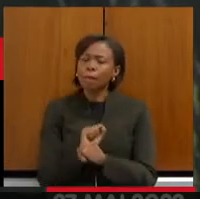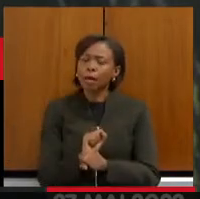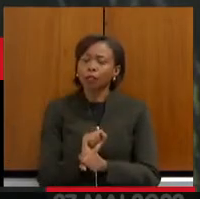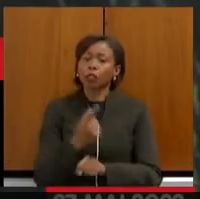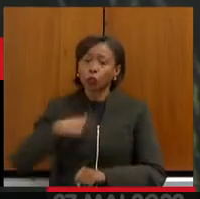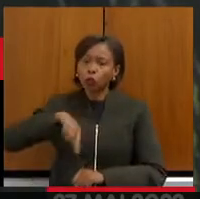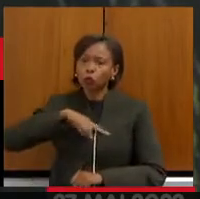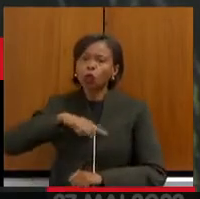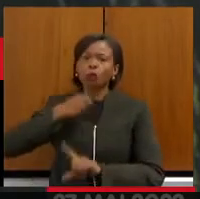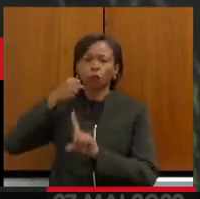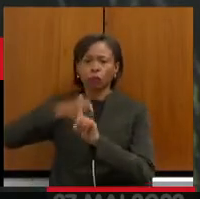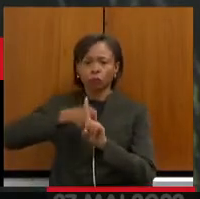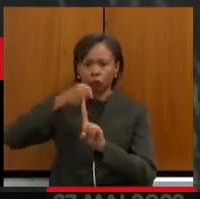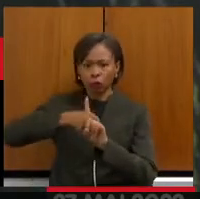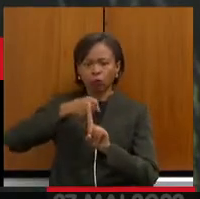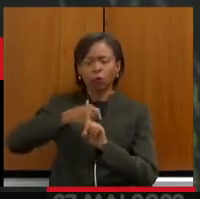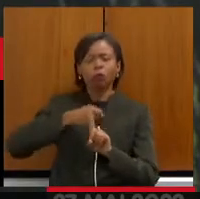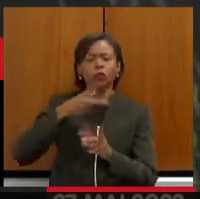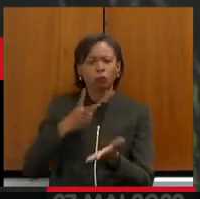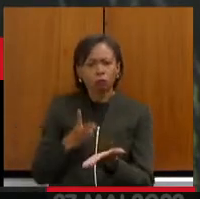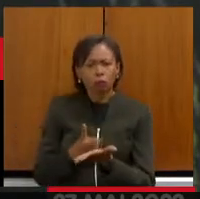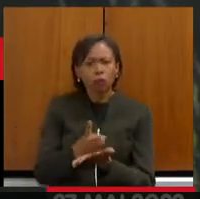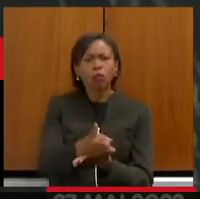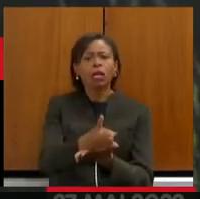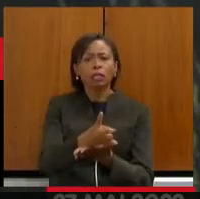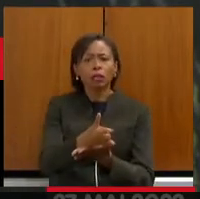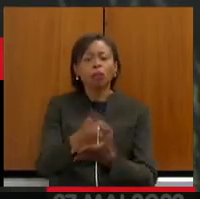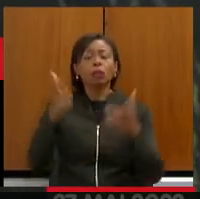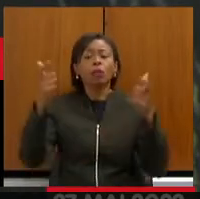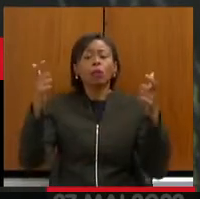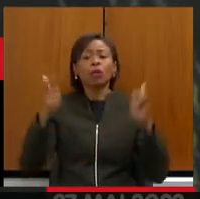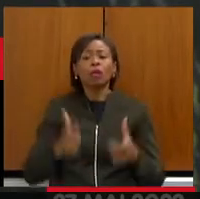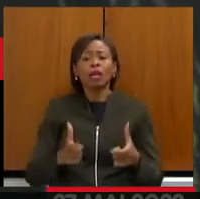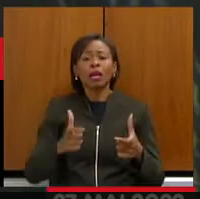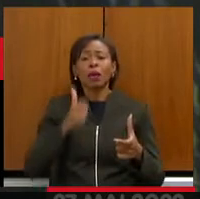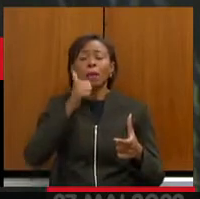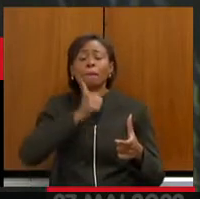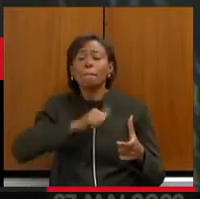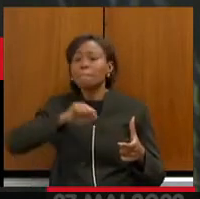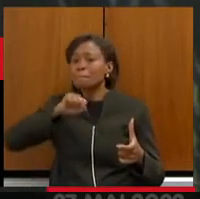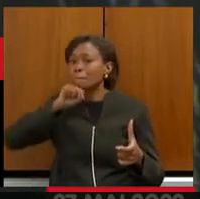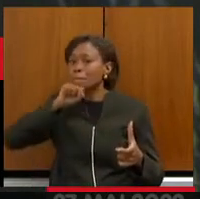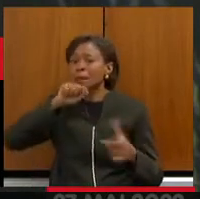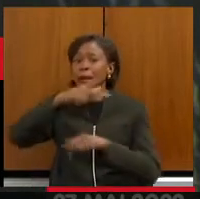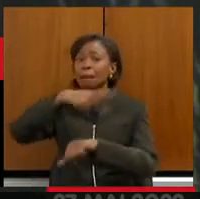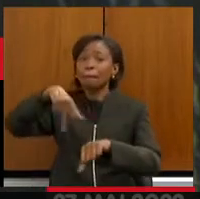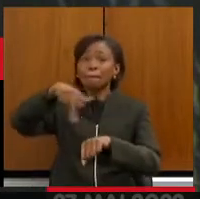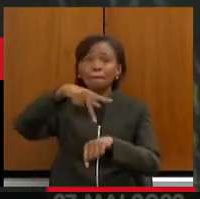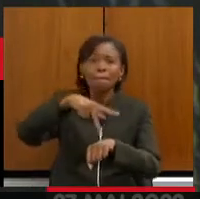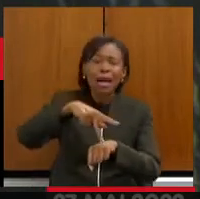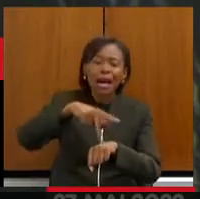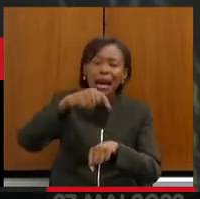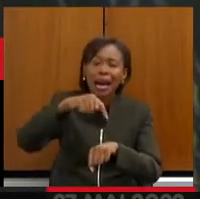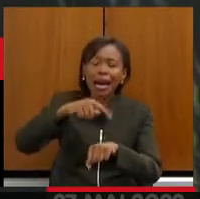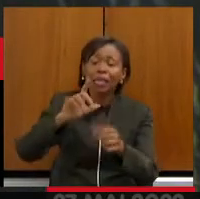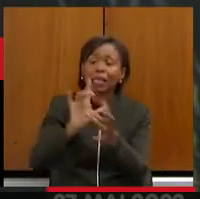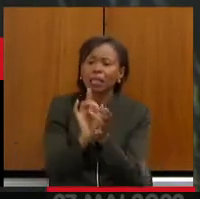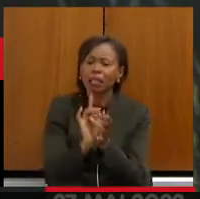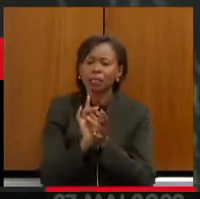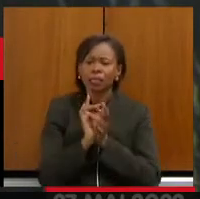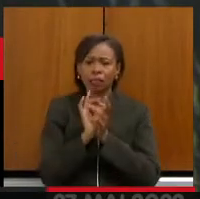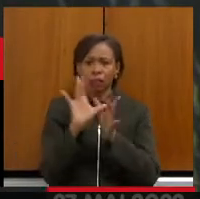seguiremos em luta por uma matéria livre por uma matéria